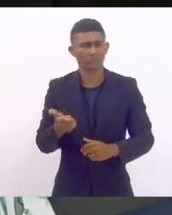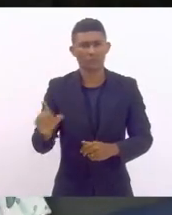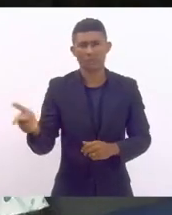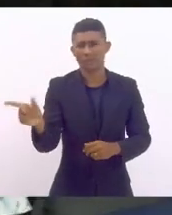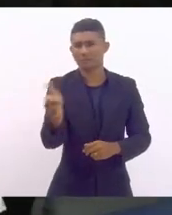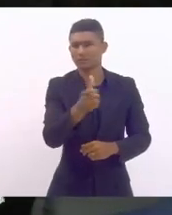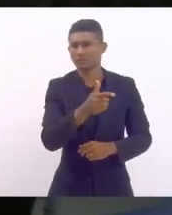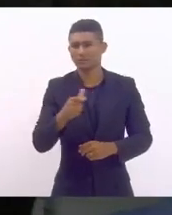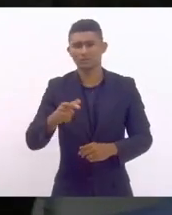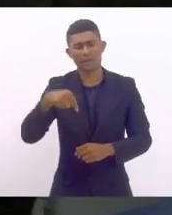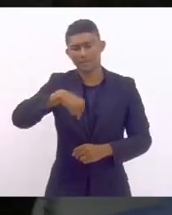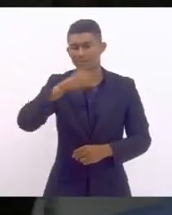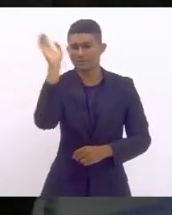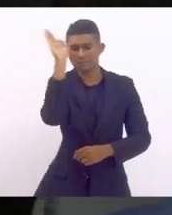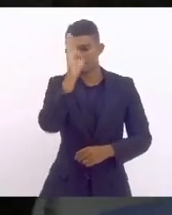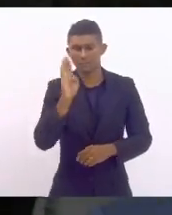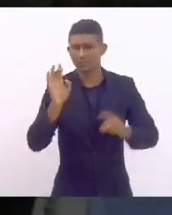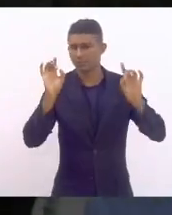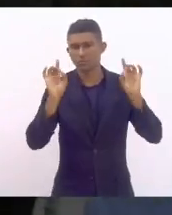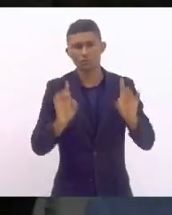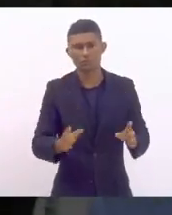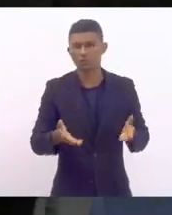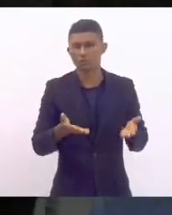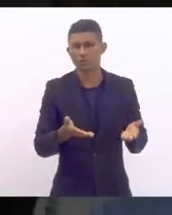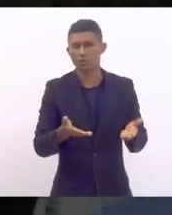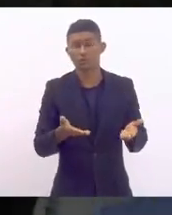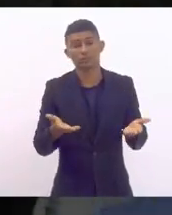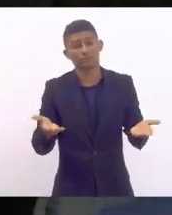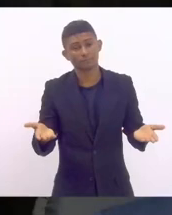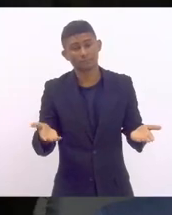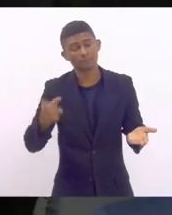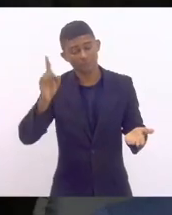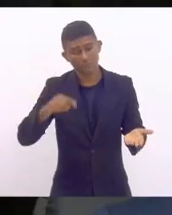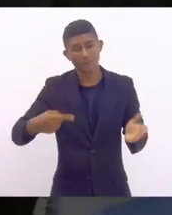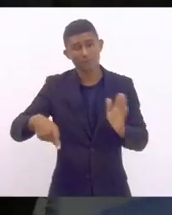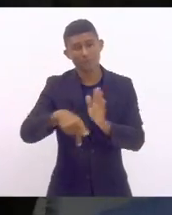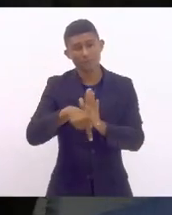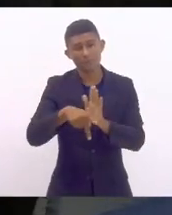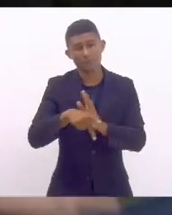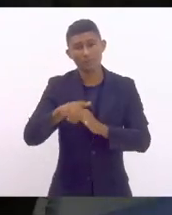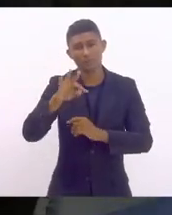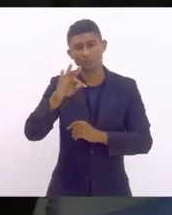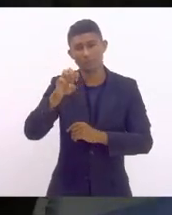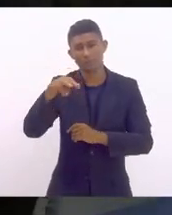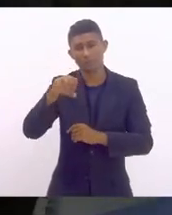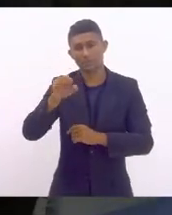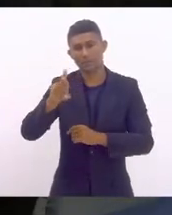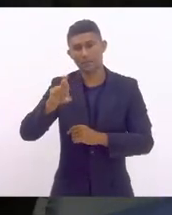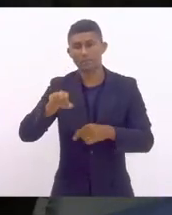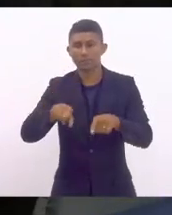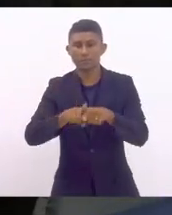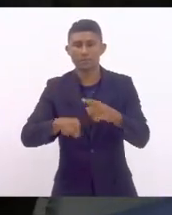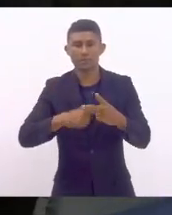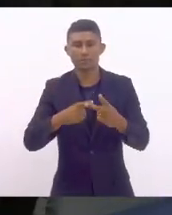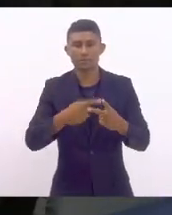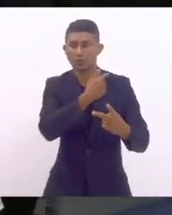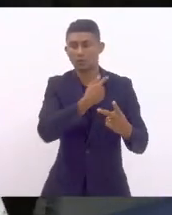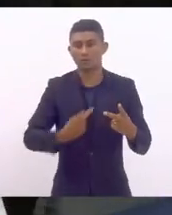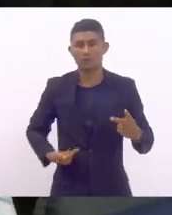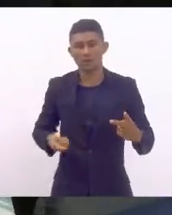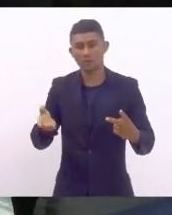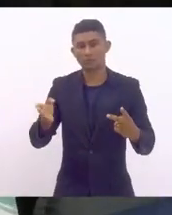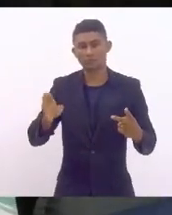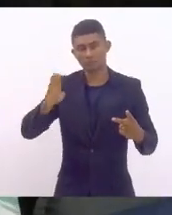Constituição só no Brasil são inovações deram Michel Temer e mantidas pelo atual governo